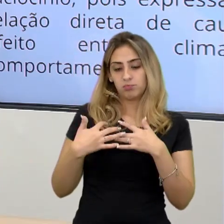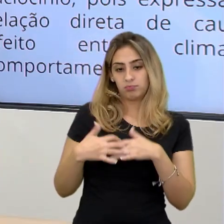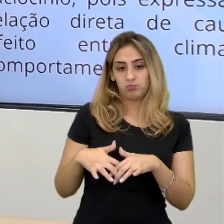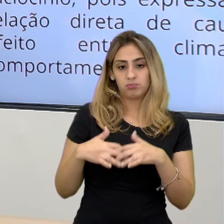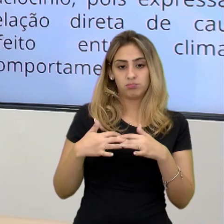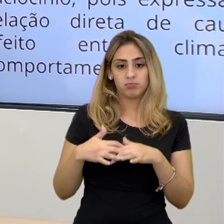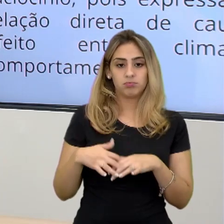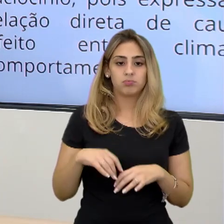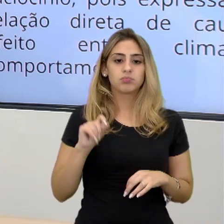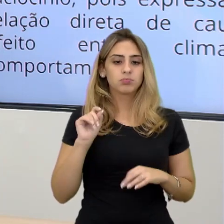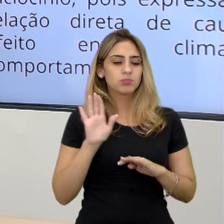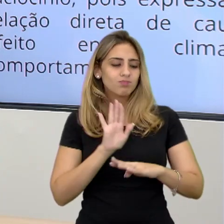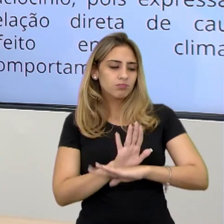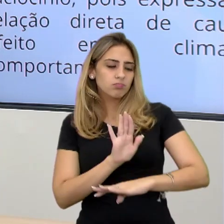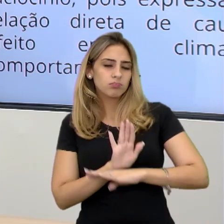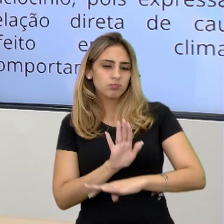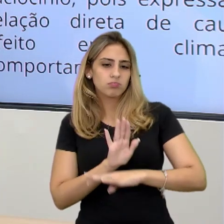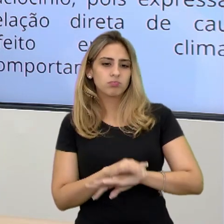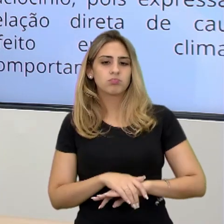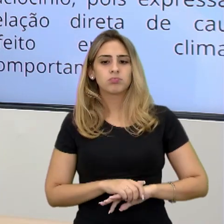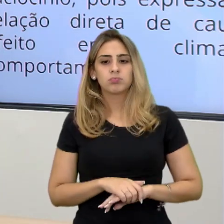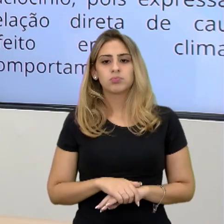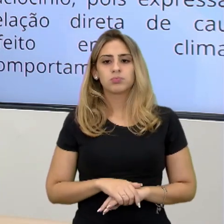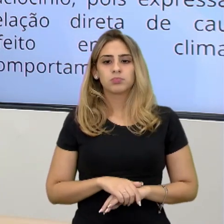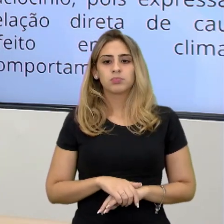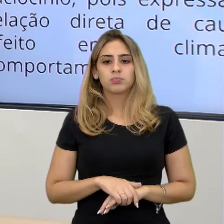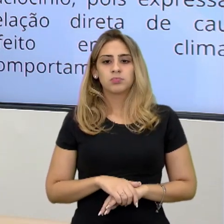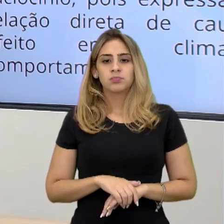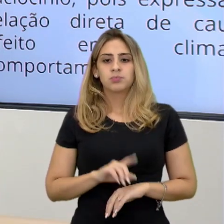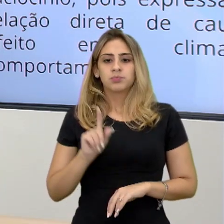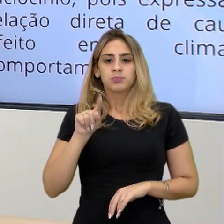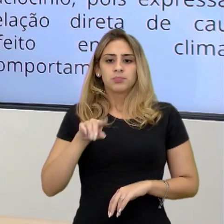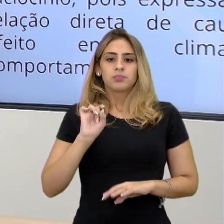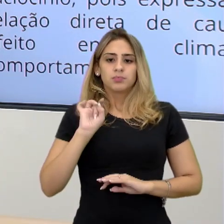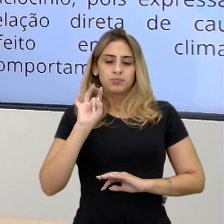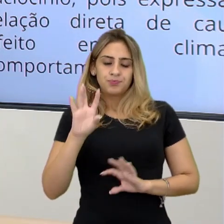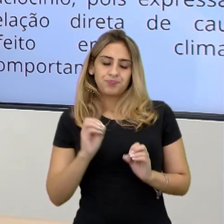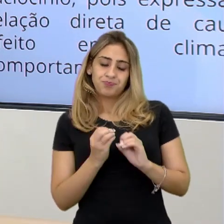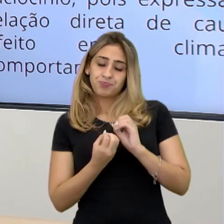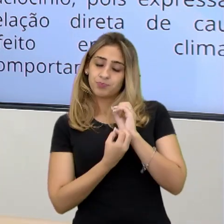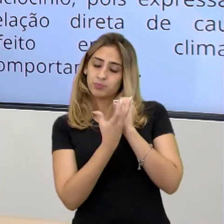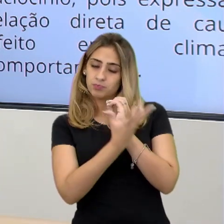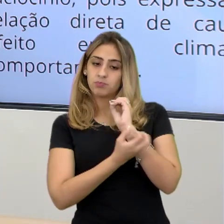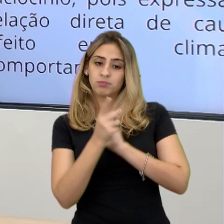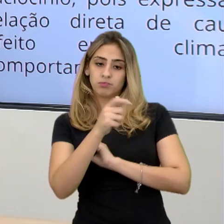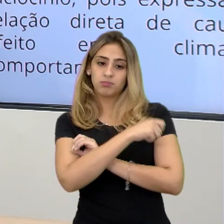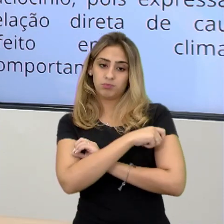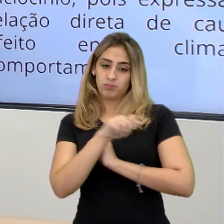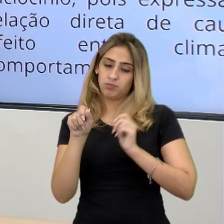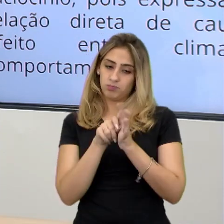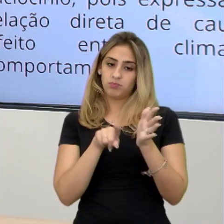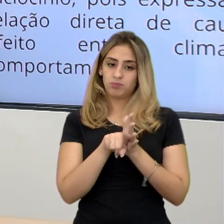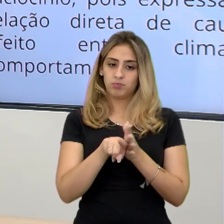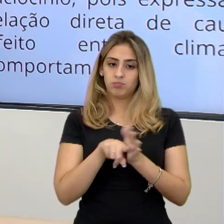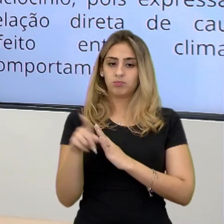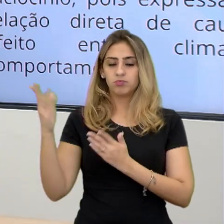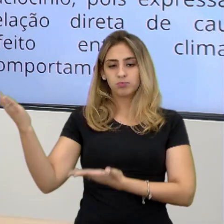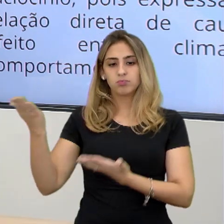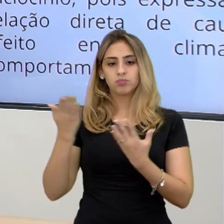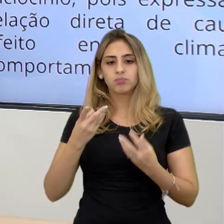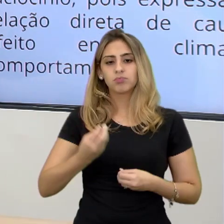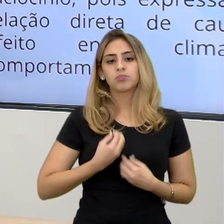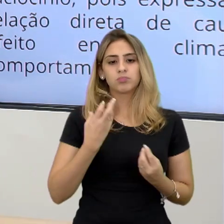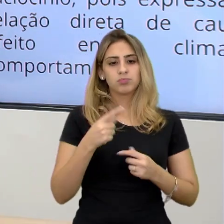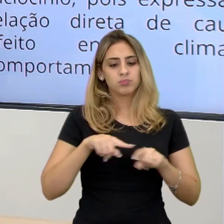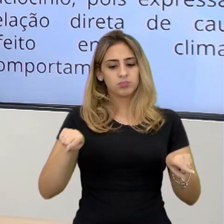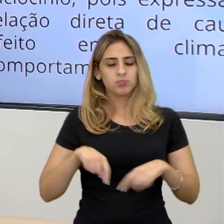esse pensador meio que apoiou isso, é o Hatzel. Mas aqui é só um spoiler, o estudante é que vai fazer a pesquisa e trazer essas